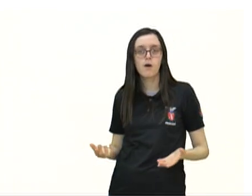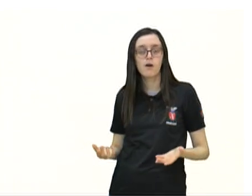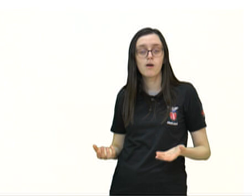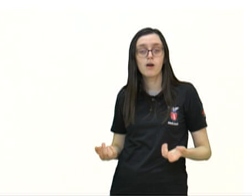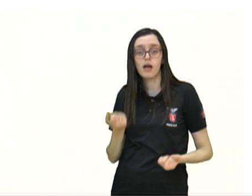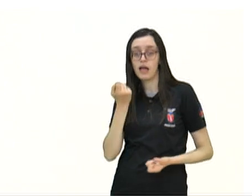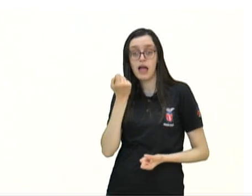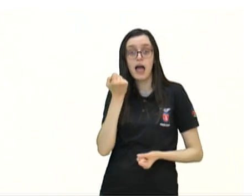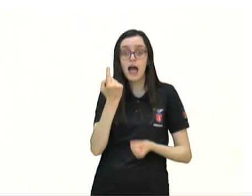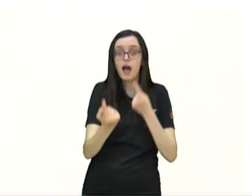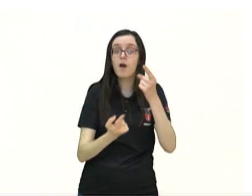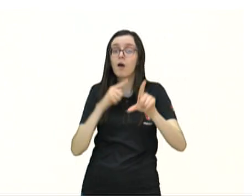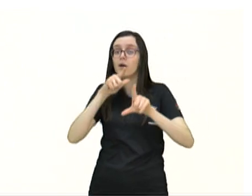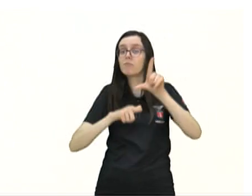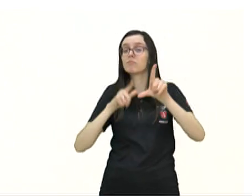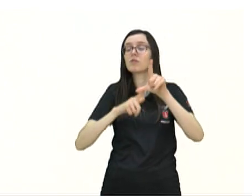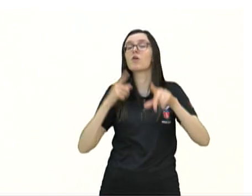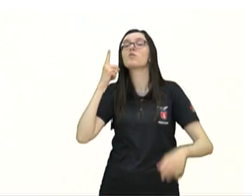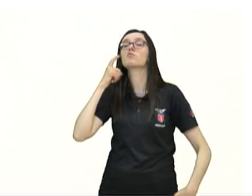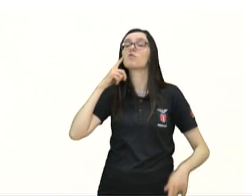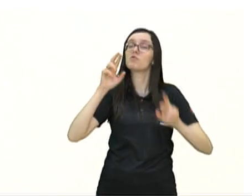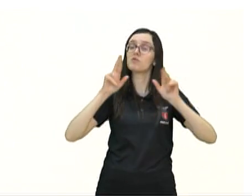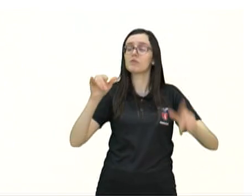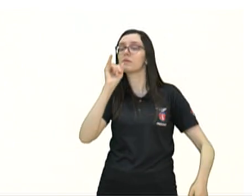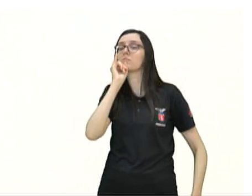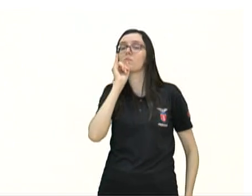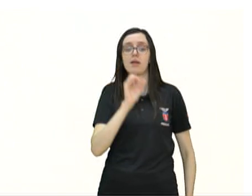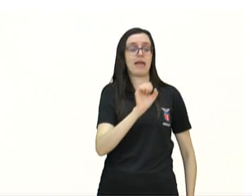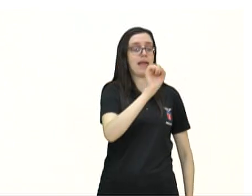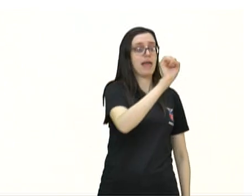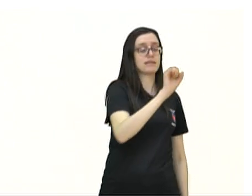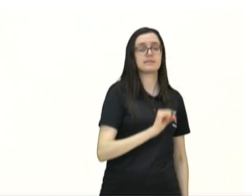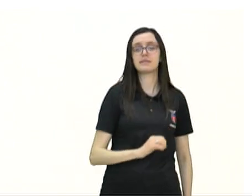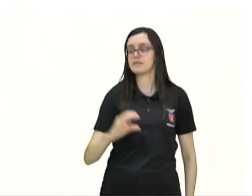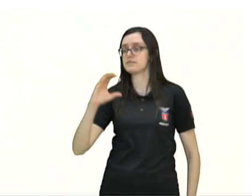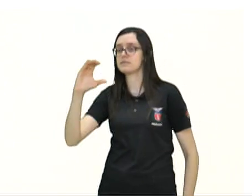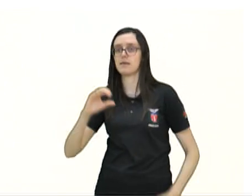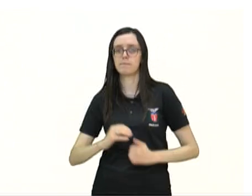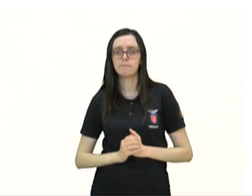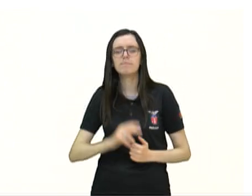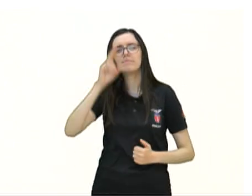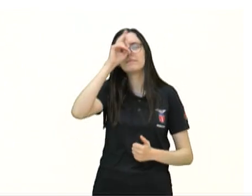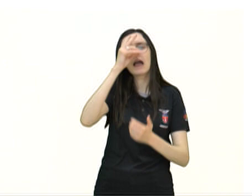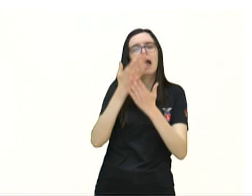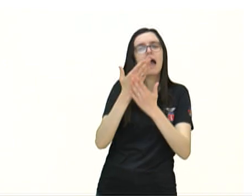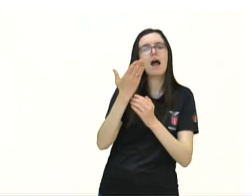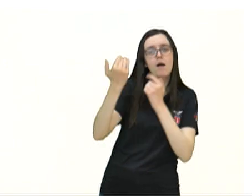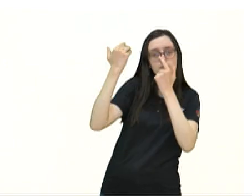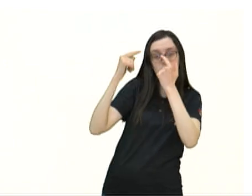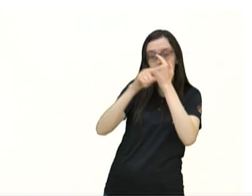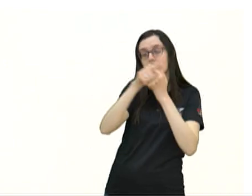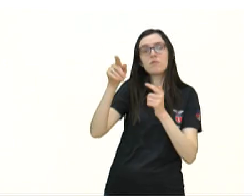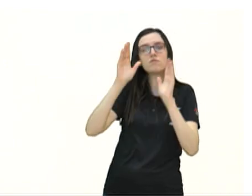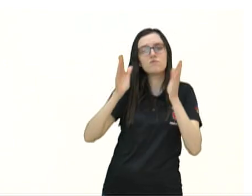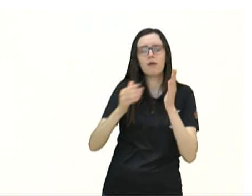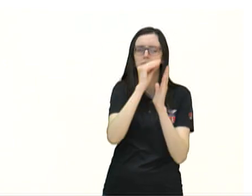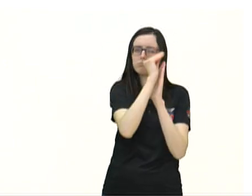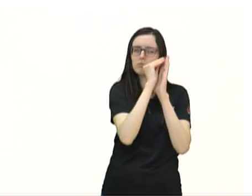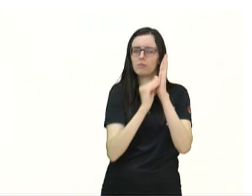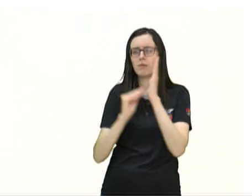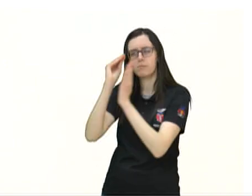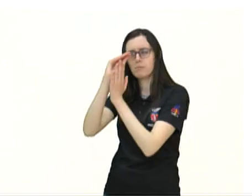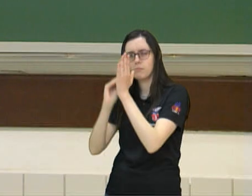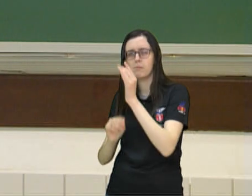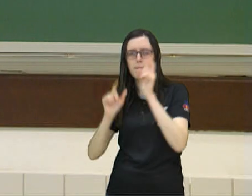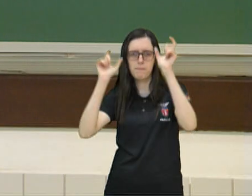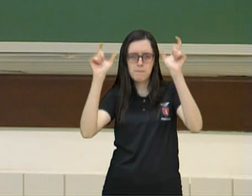exercer sons diferentes, como é o caso do S e do C. Lembram na aula passada que vocês fizeram uma lista de